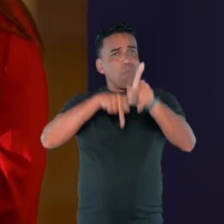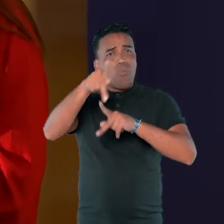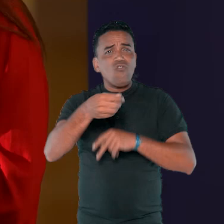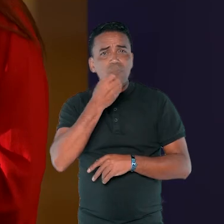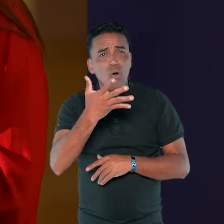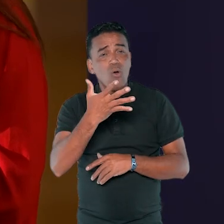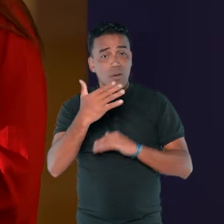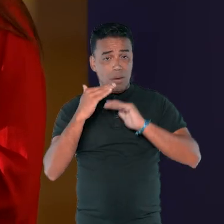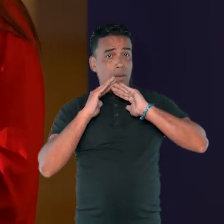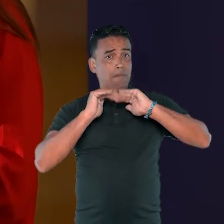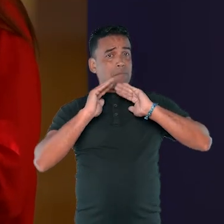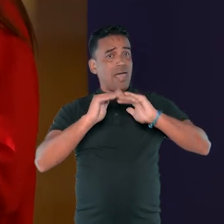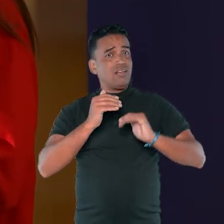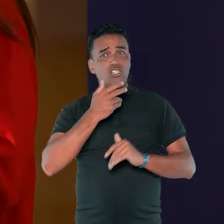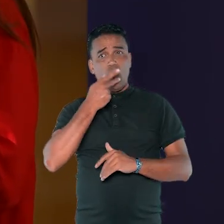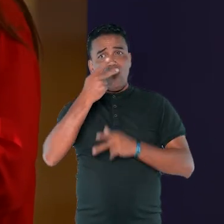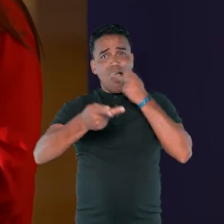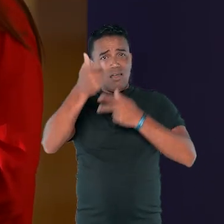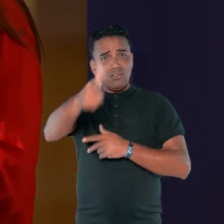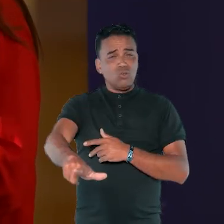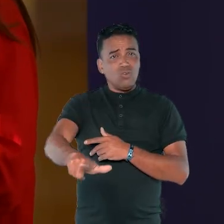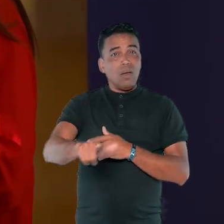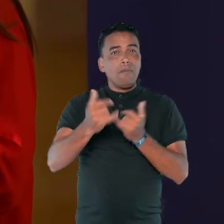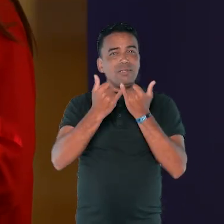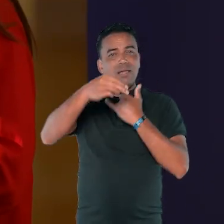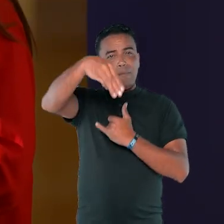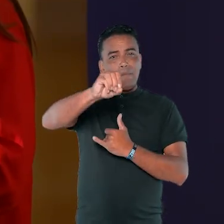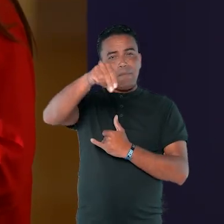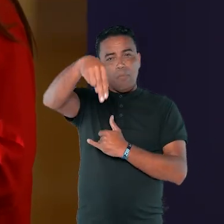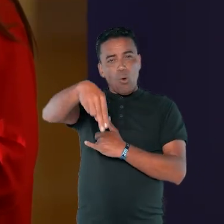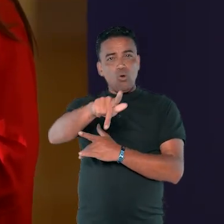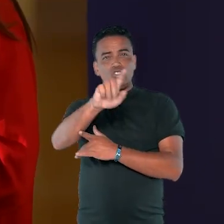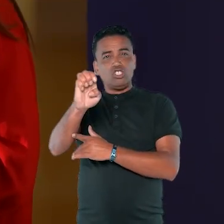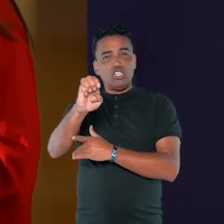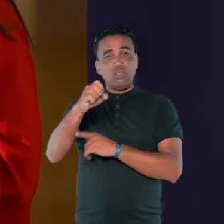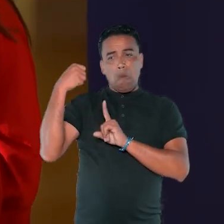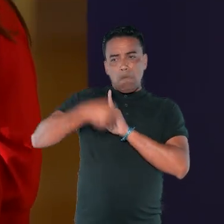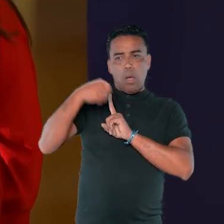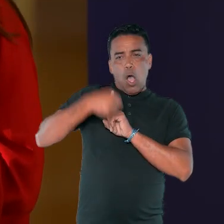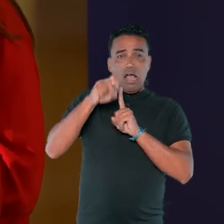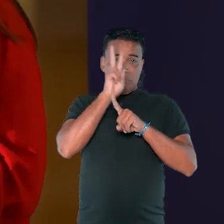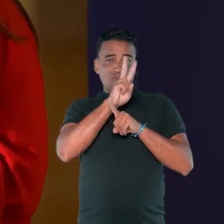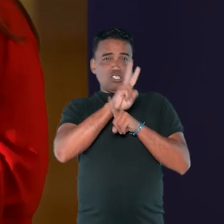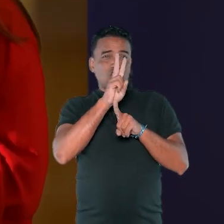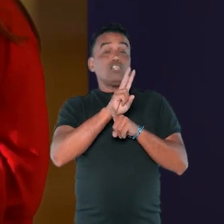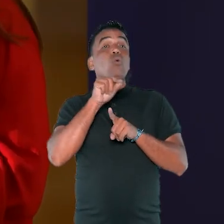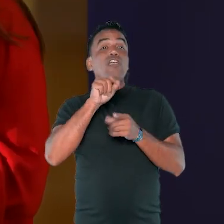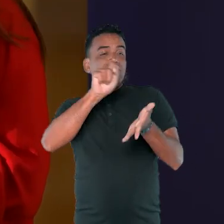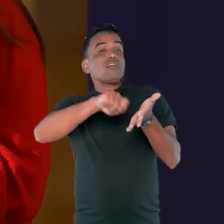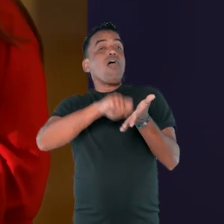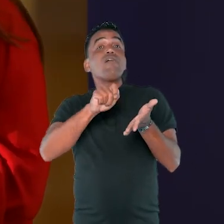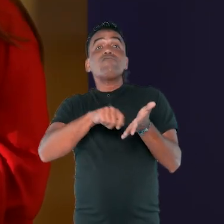que repita, como um monge cenobita, enquanto me dão porrada e me vigiam a escrita.